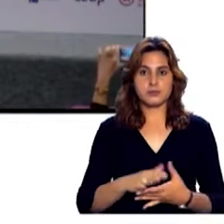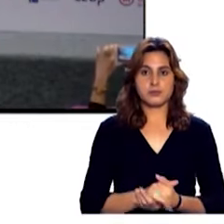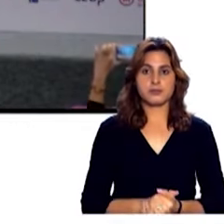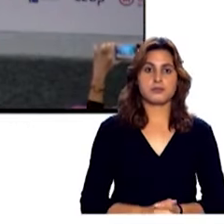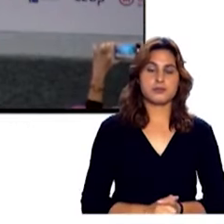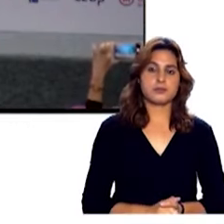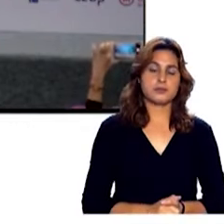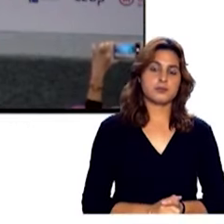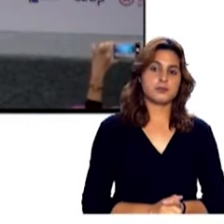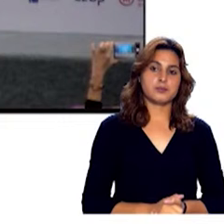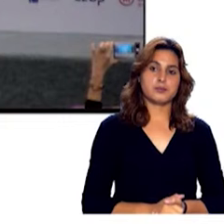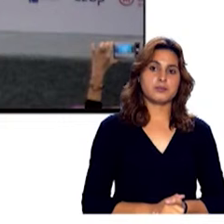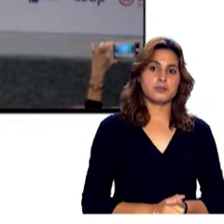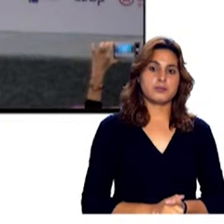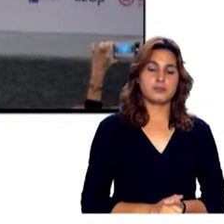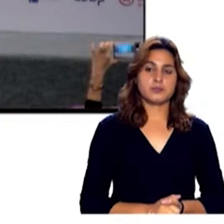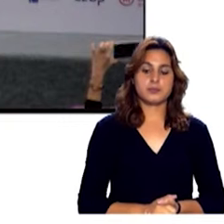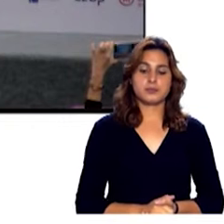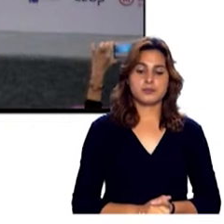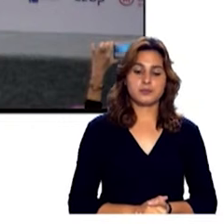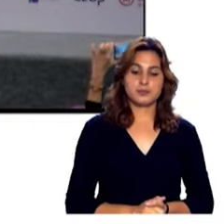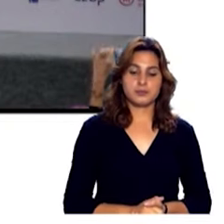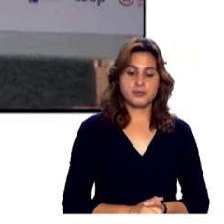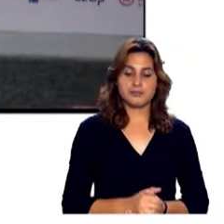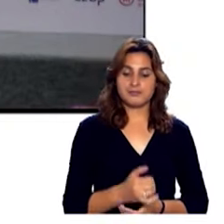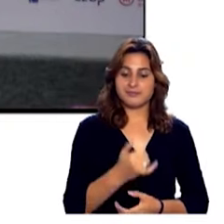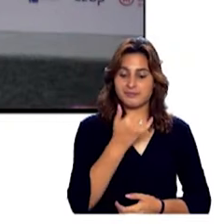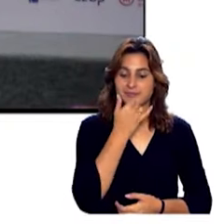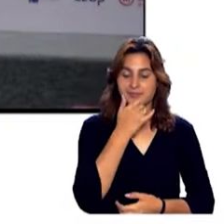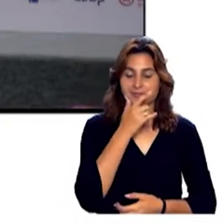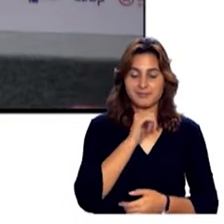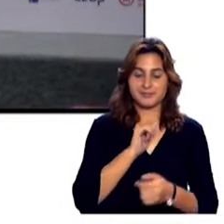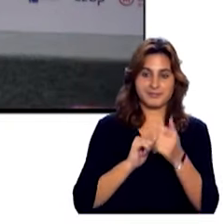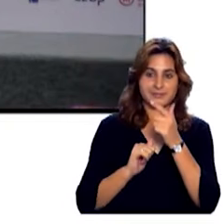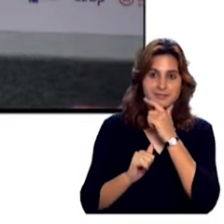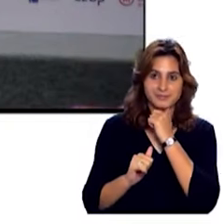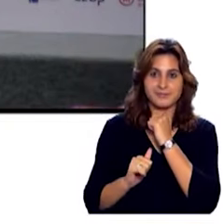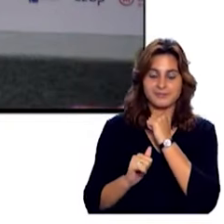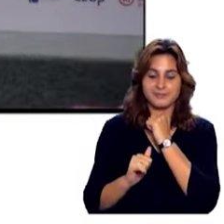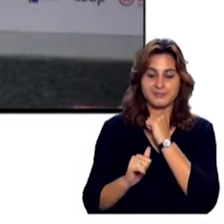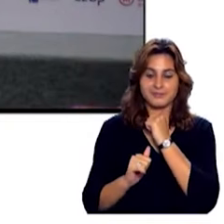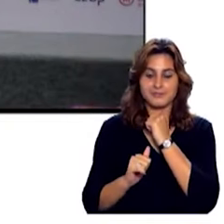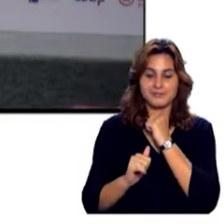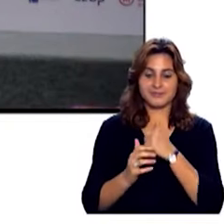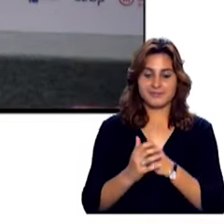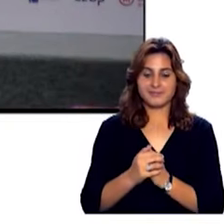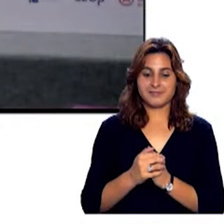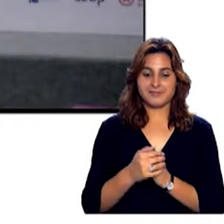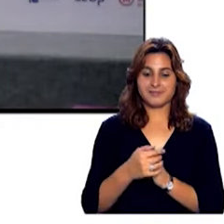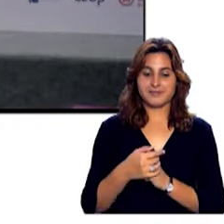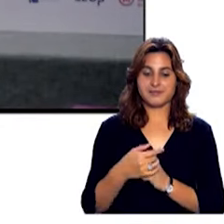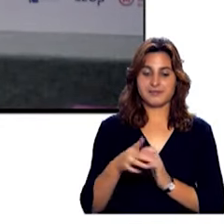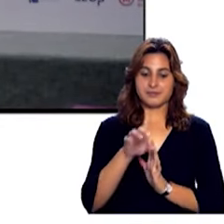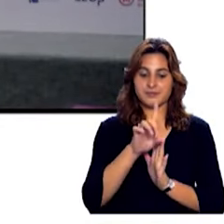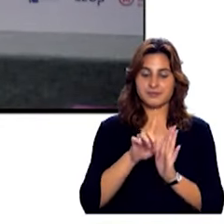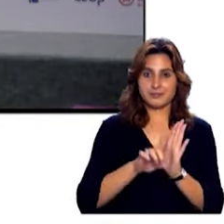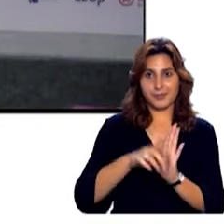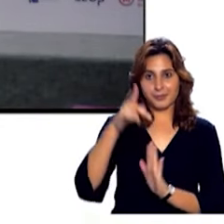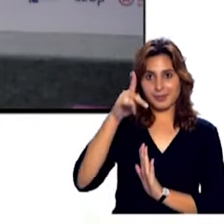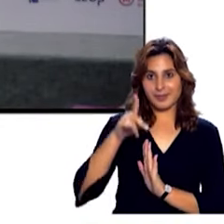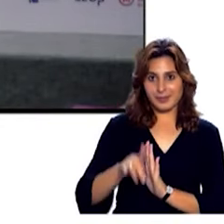tesol ou melhor senhoras e senhores diretor presidente da